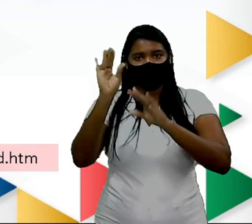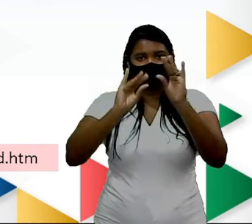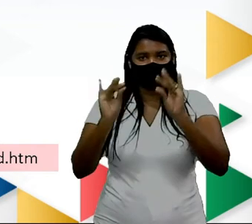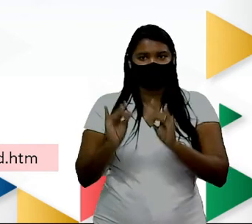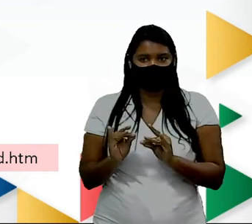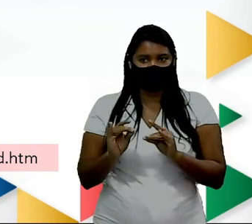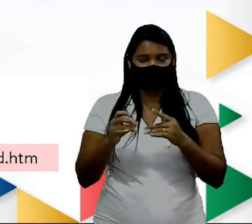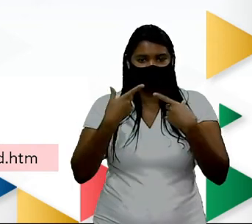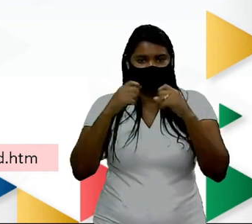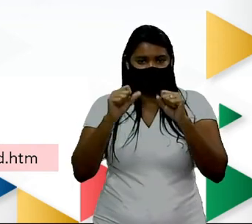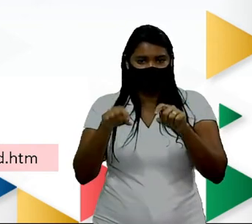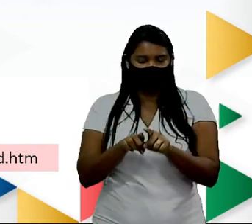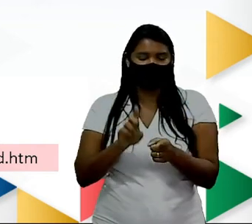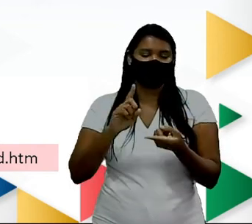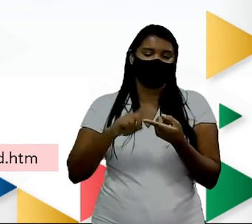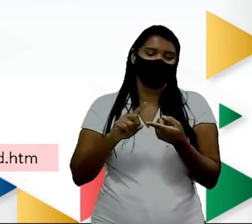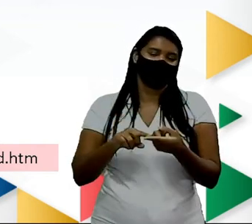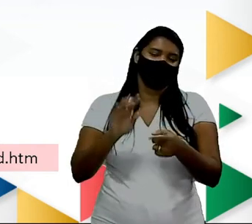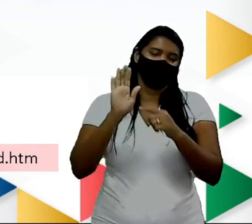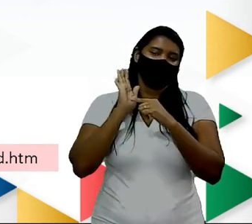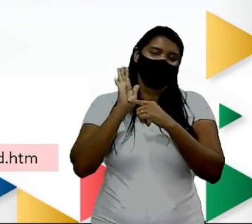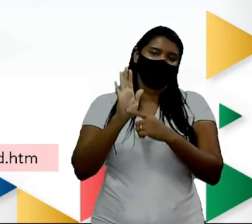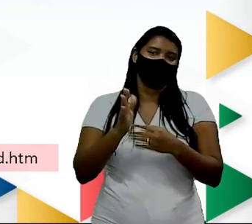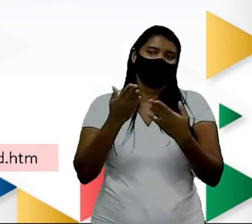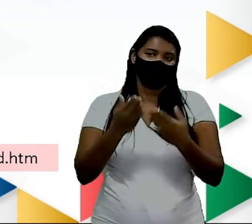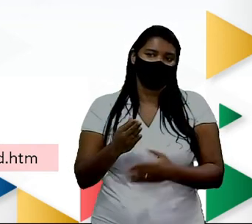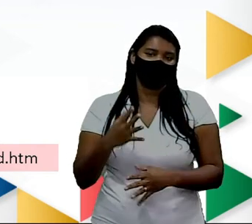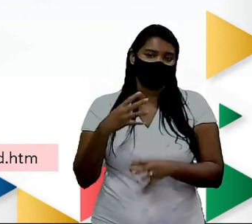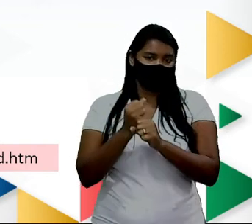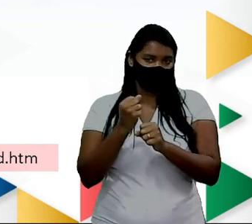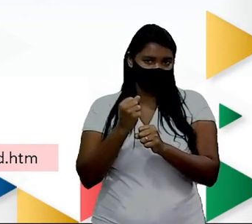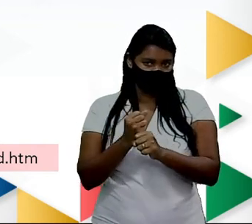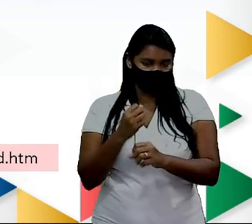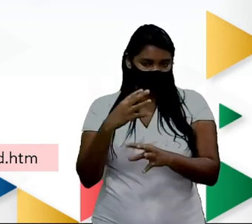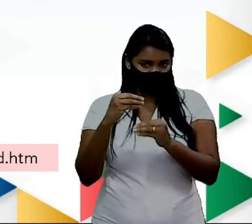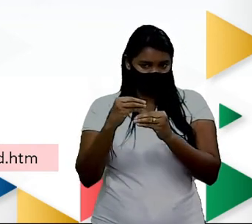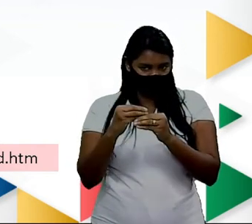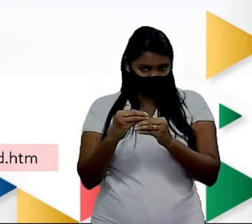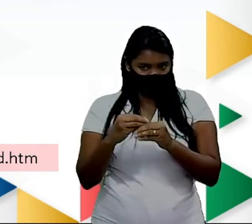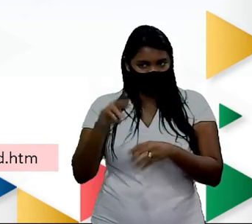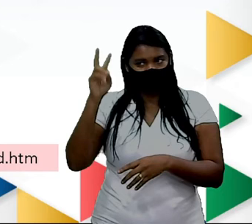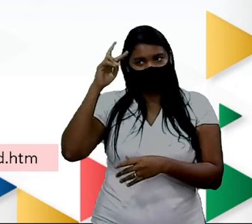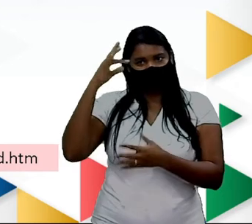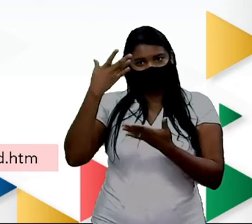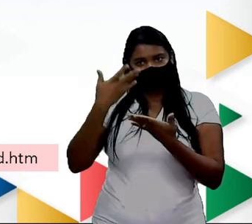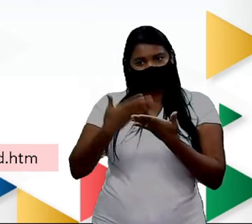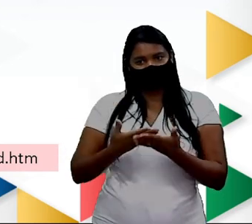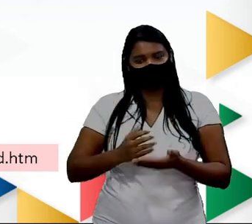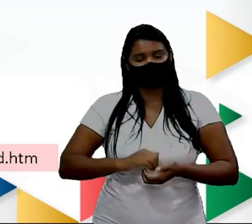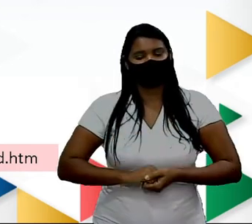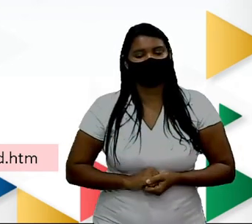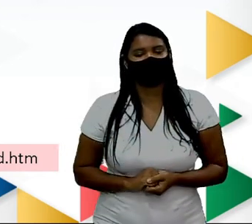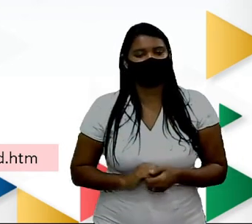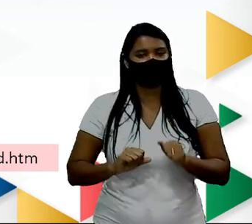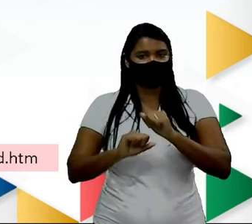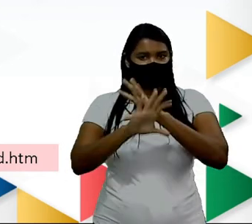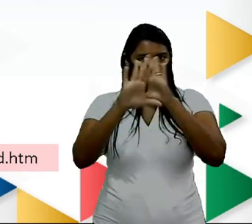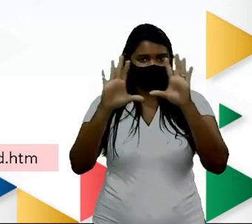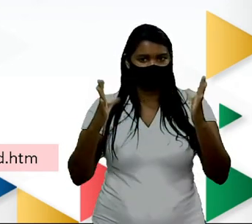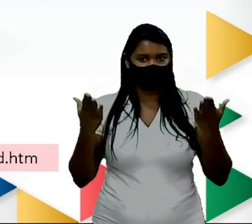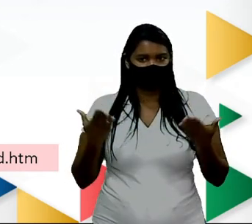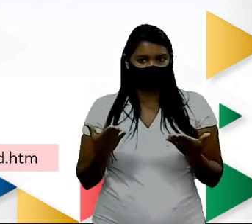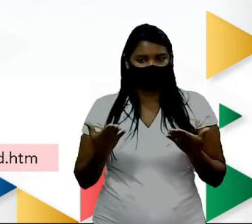dessa linguagem para mostrar também o seu valor dentro dessa construção histórica, tá bom? Tá claro, para não haver